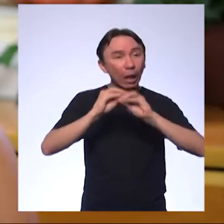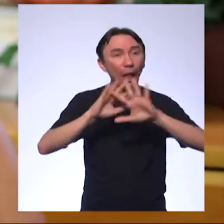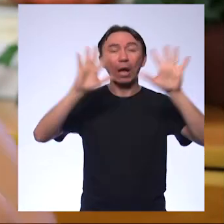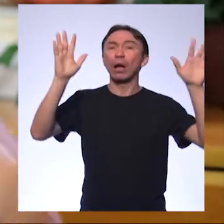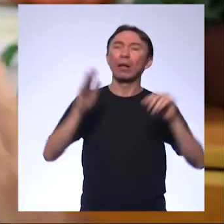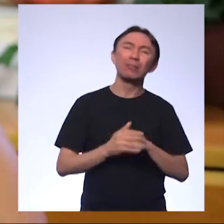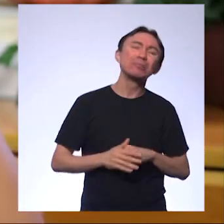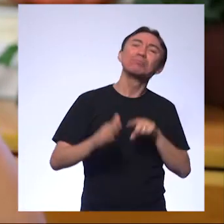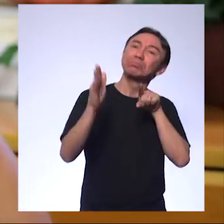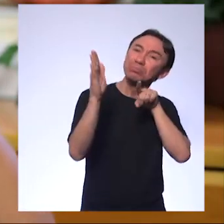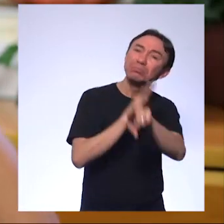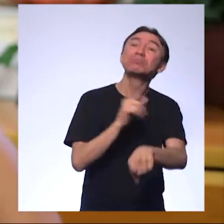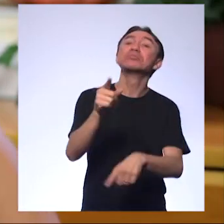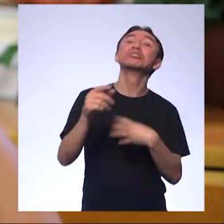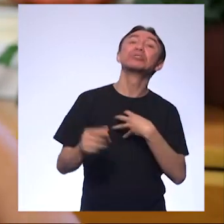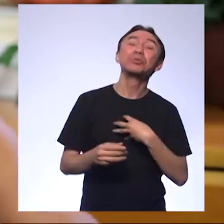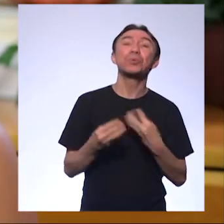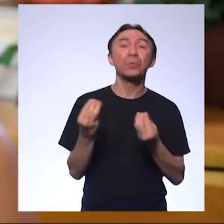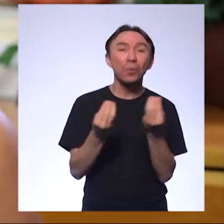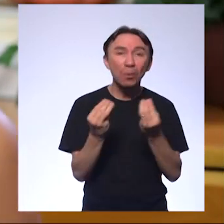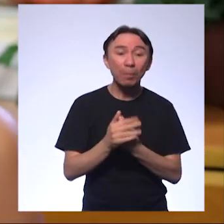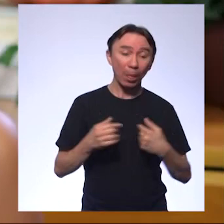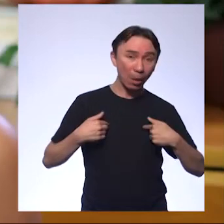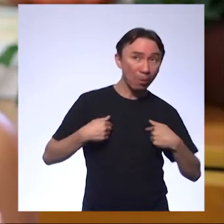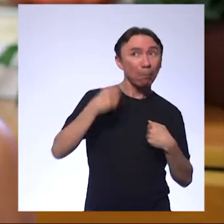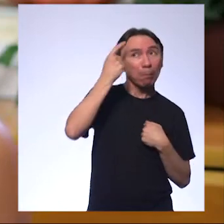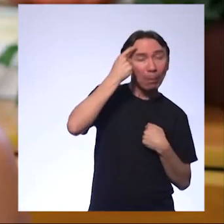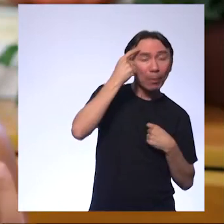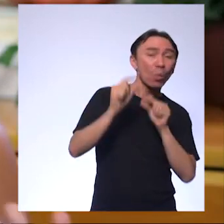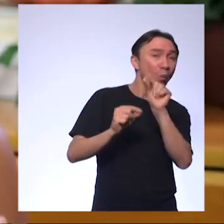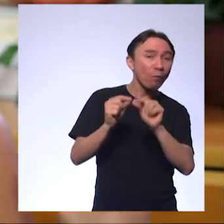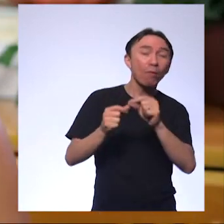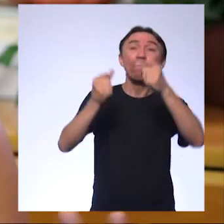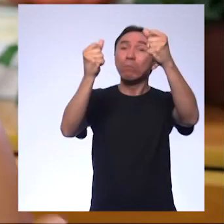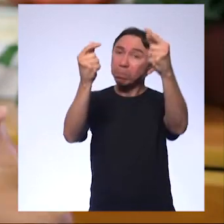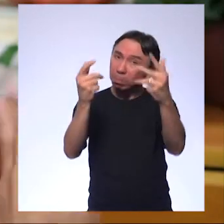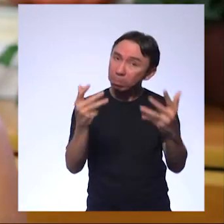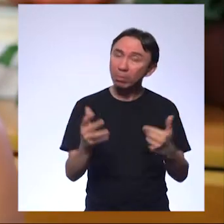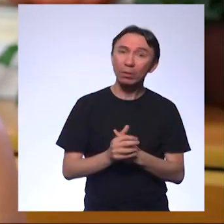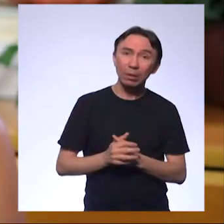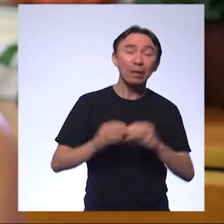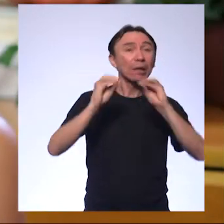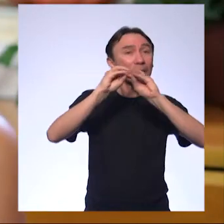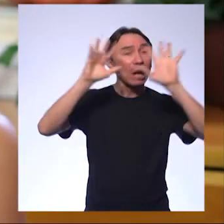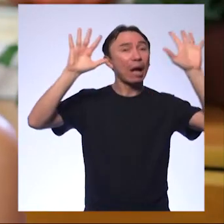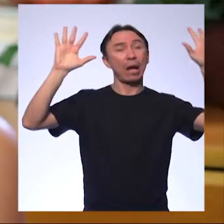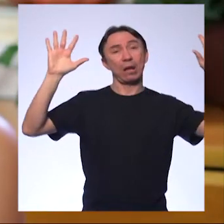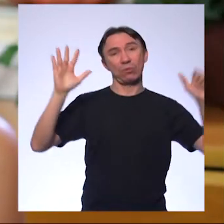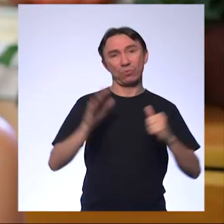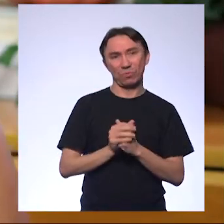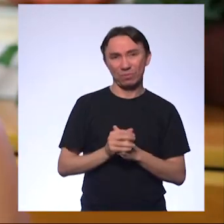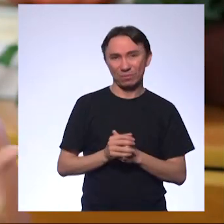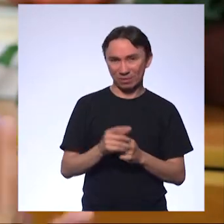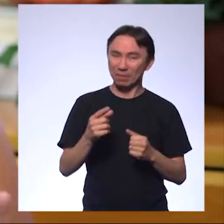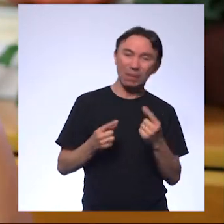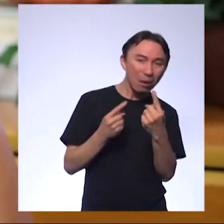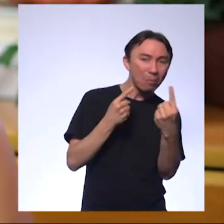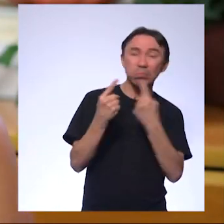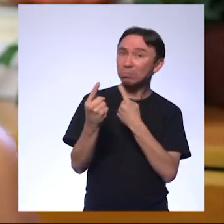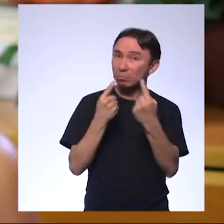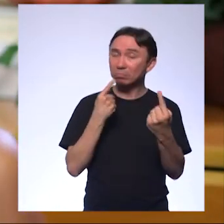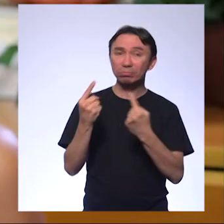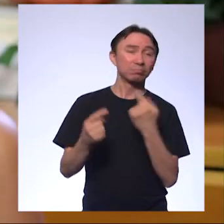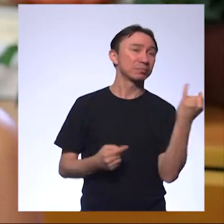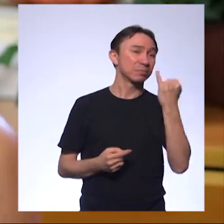pessoa sente, fala o que você tá pensando, deixa as coisas transparentes, sabe? Crie diálogos no seu relacionamento. E tá tudo bem